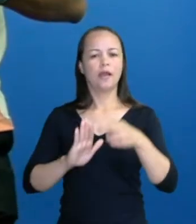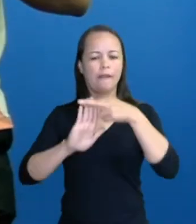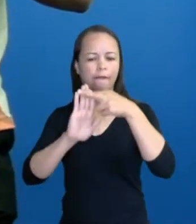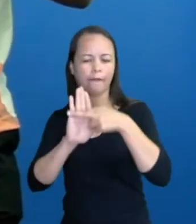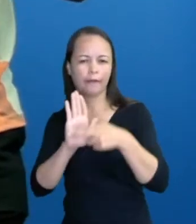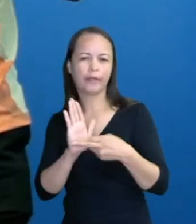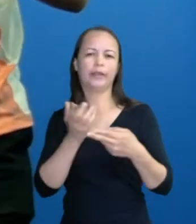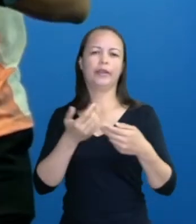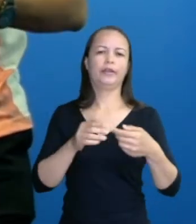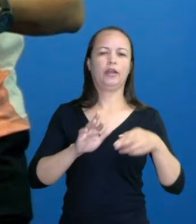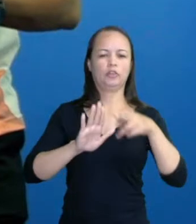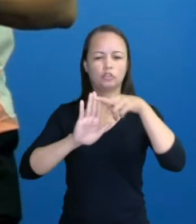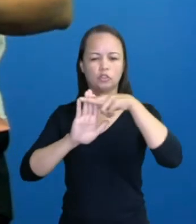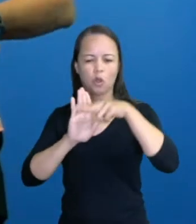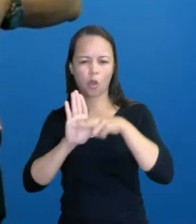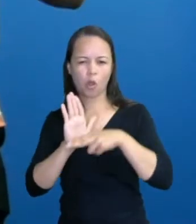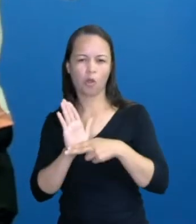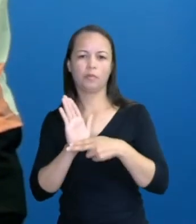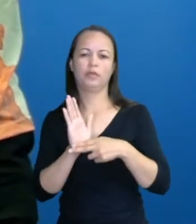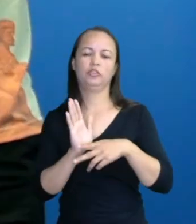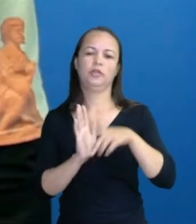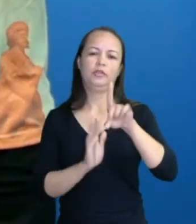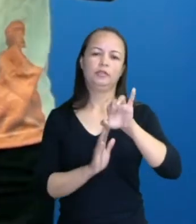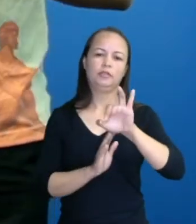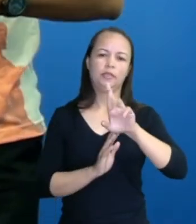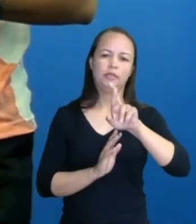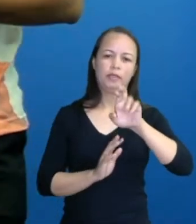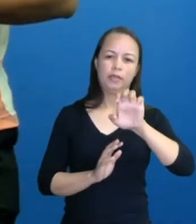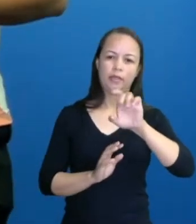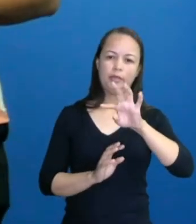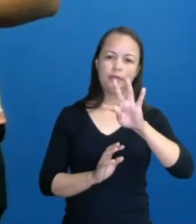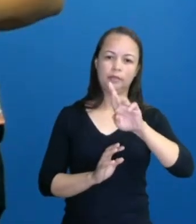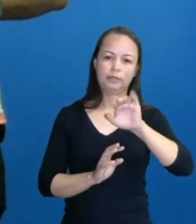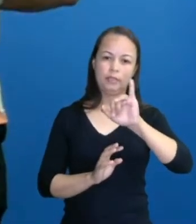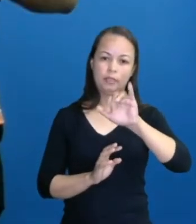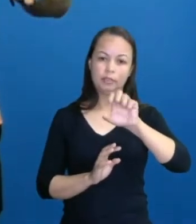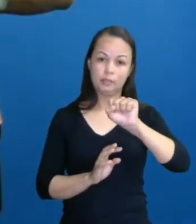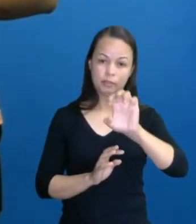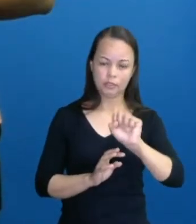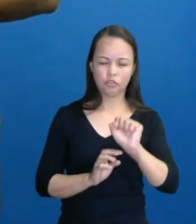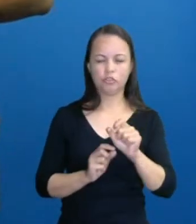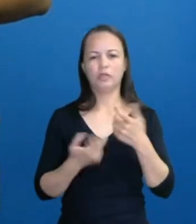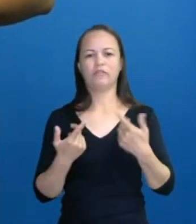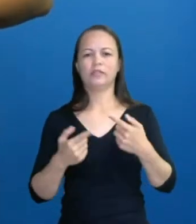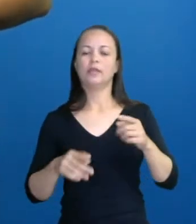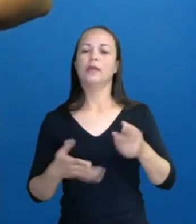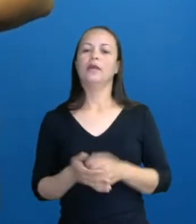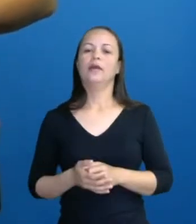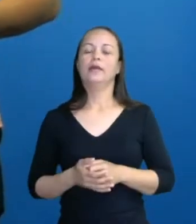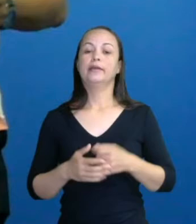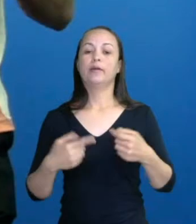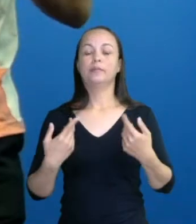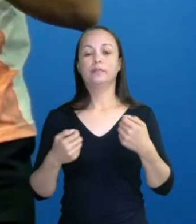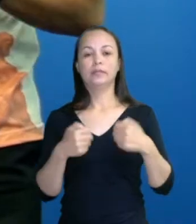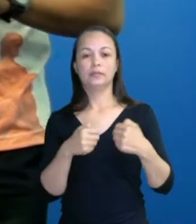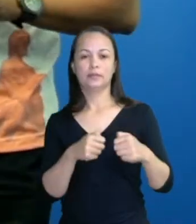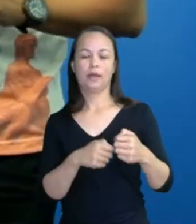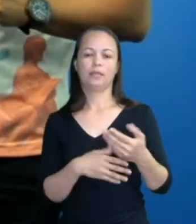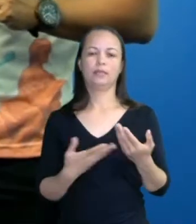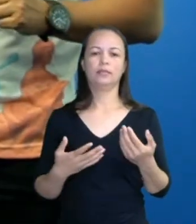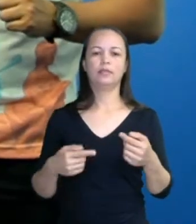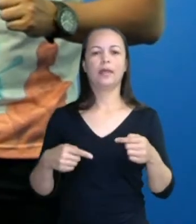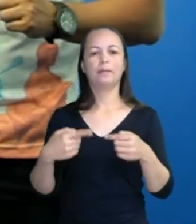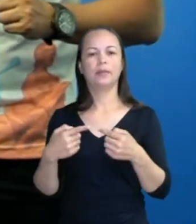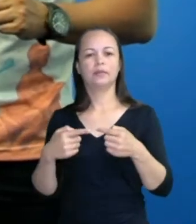normas, suas próprias diretrizes. Então, cada feudo ele vai ser independente um do outro. É por isso que fala que